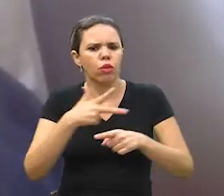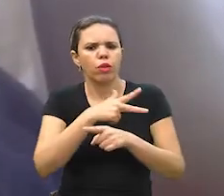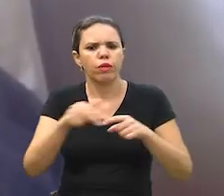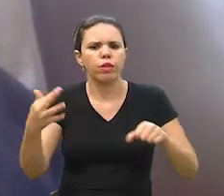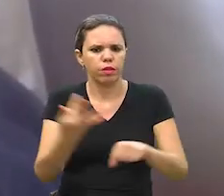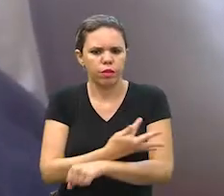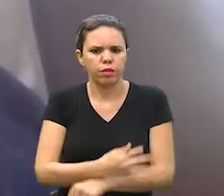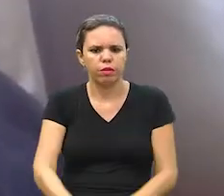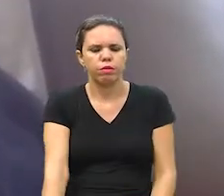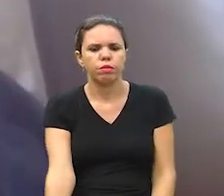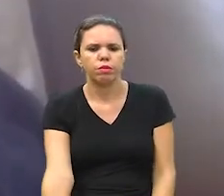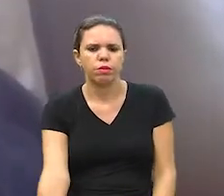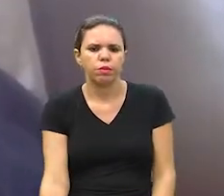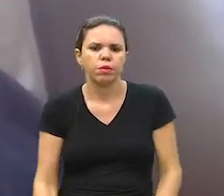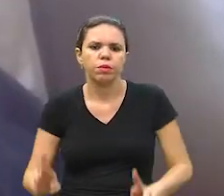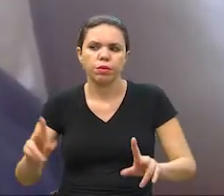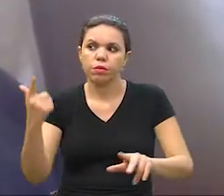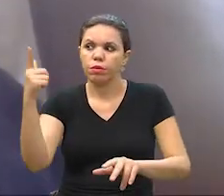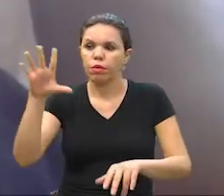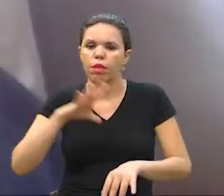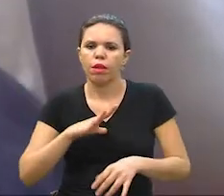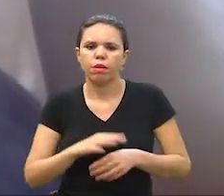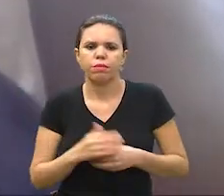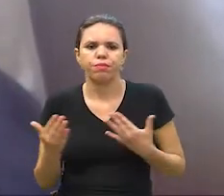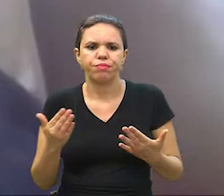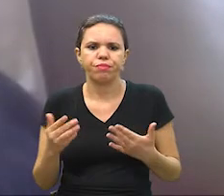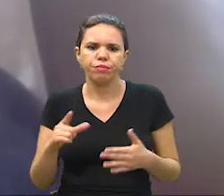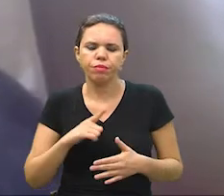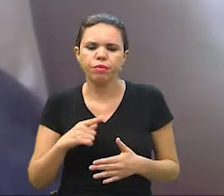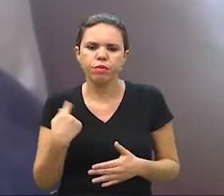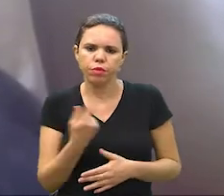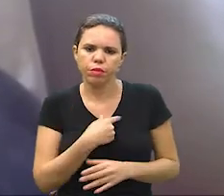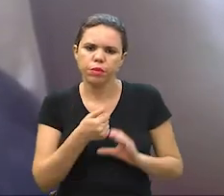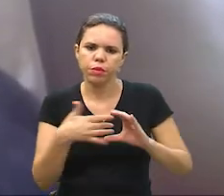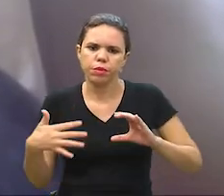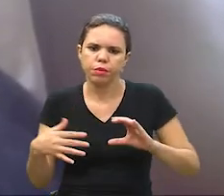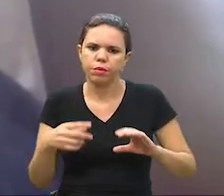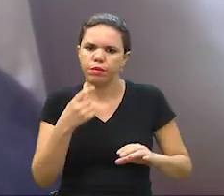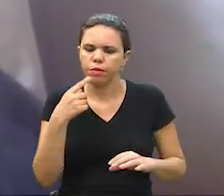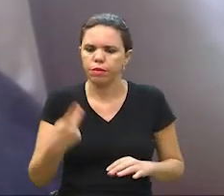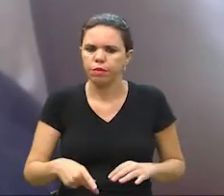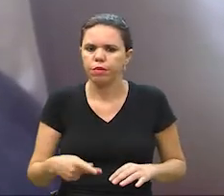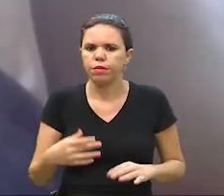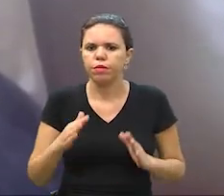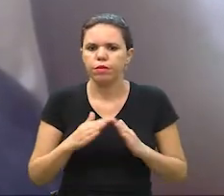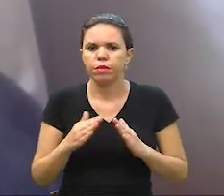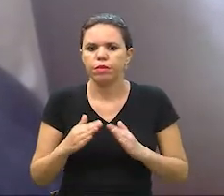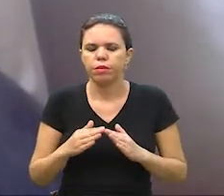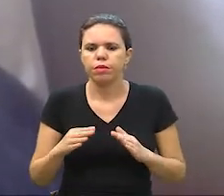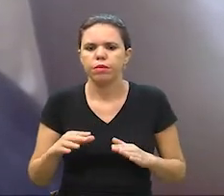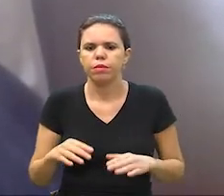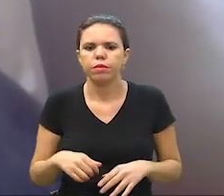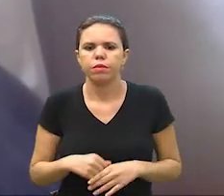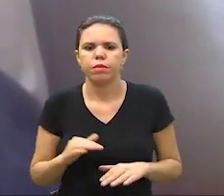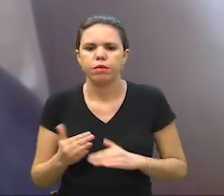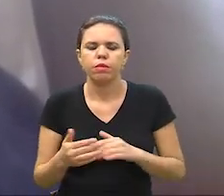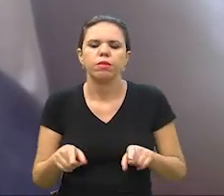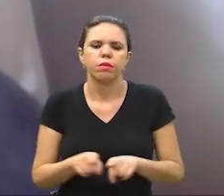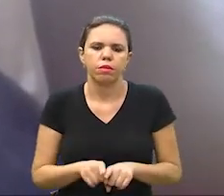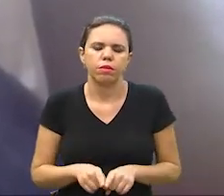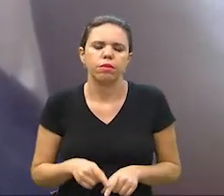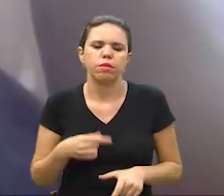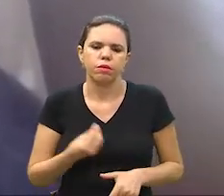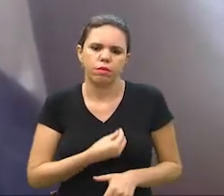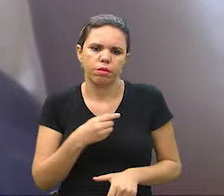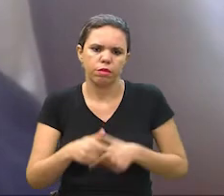essa crise, diferente até de outras. Mas temos as nossas características. E eu moro aqui, é na nossa aldeia que nós temos que